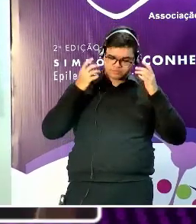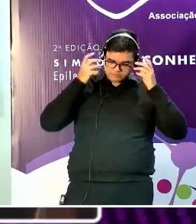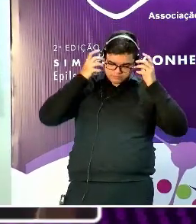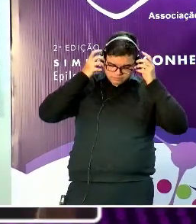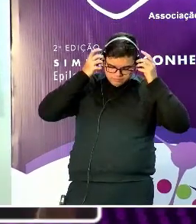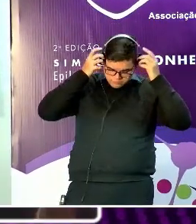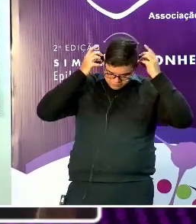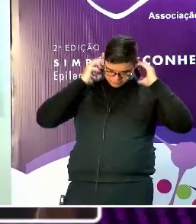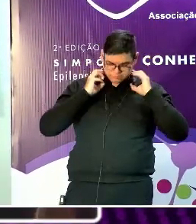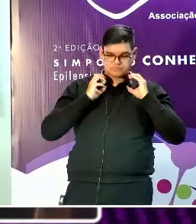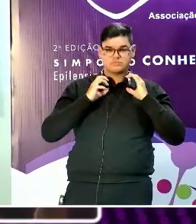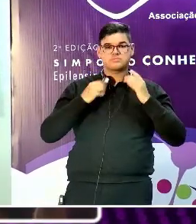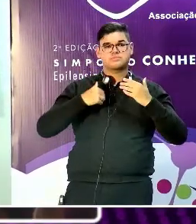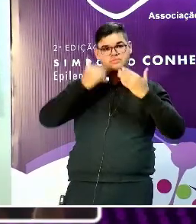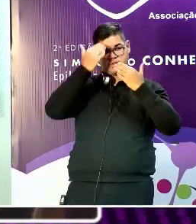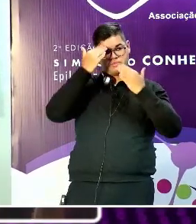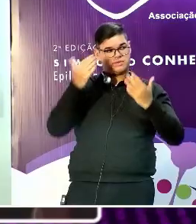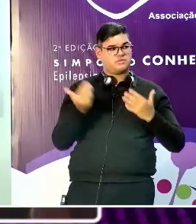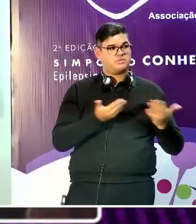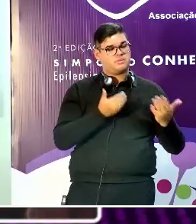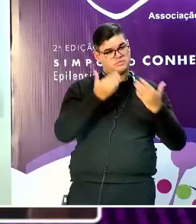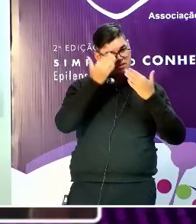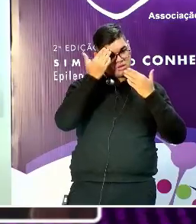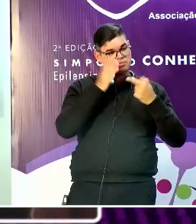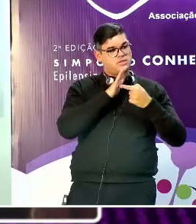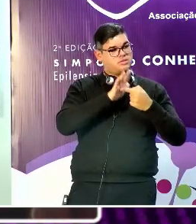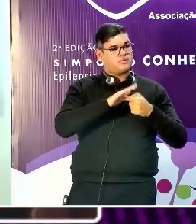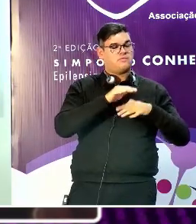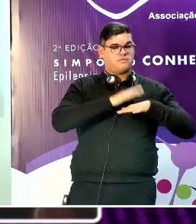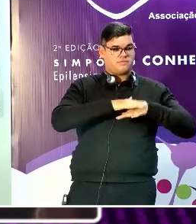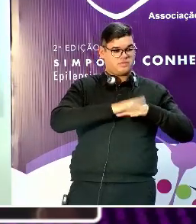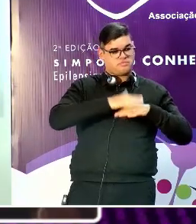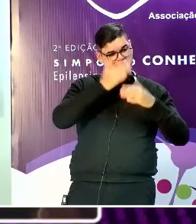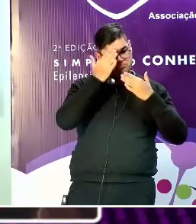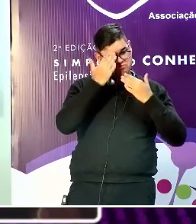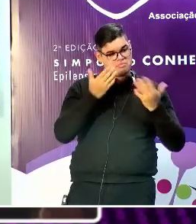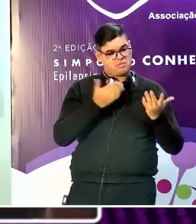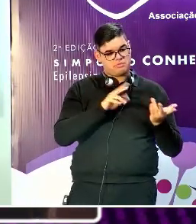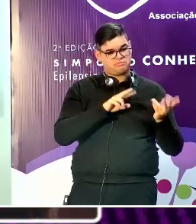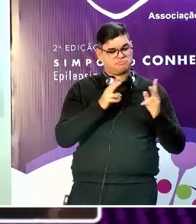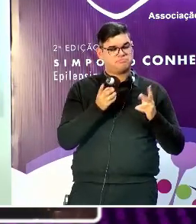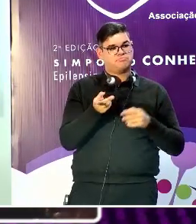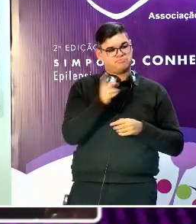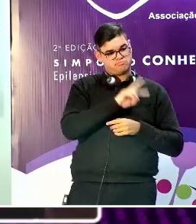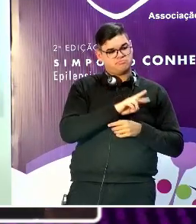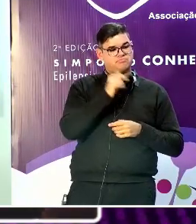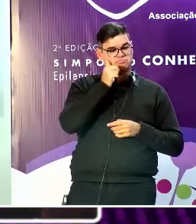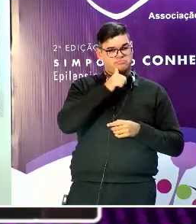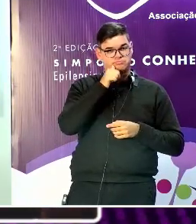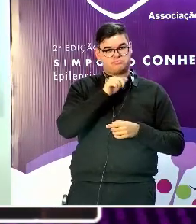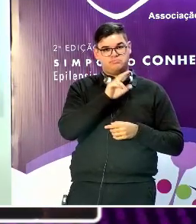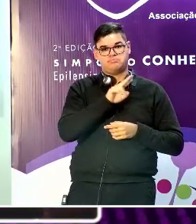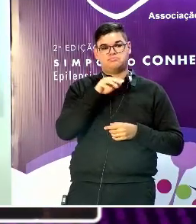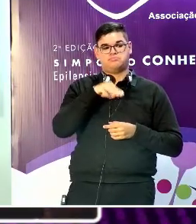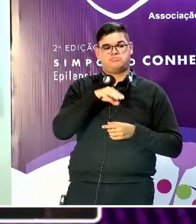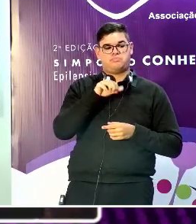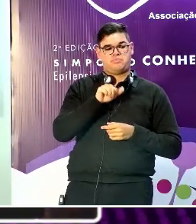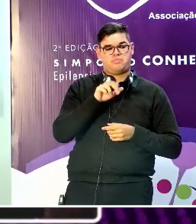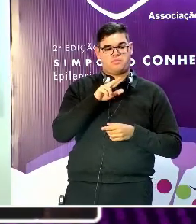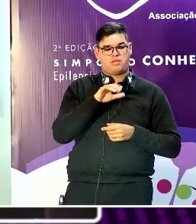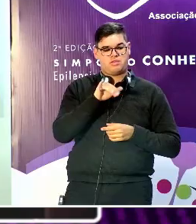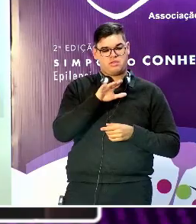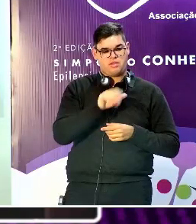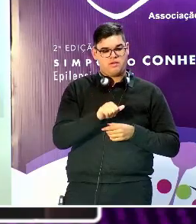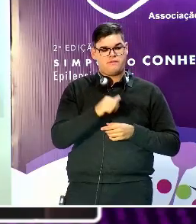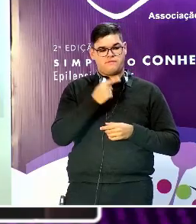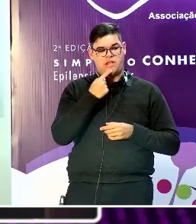Thank you very much. Obrigado pela apresentação. Dando agora seguimento, convidado a doutora Márcia Mortari para falar